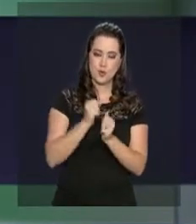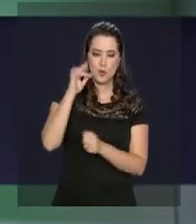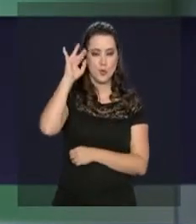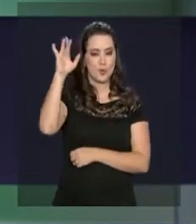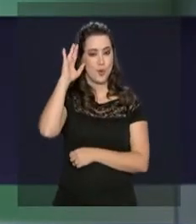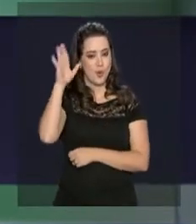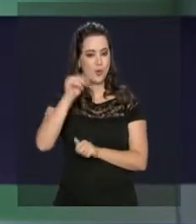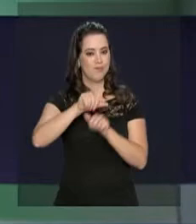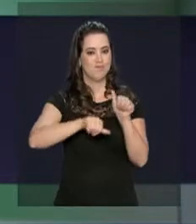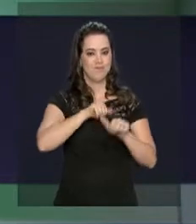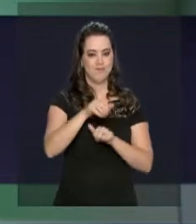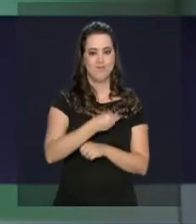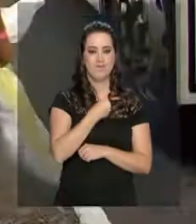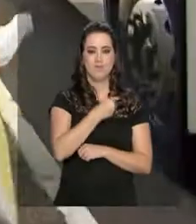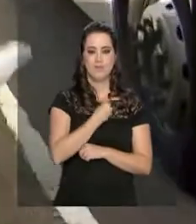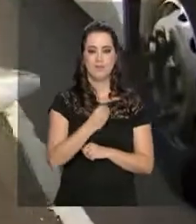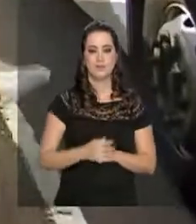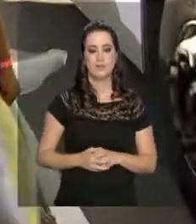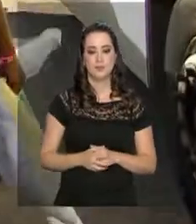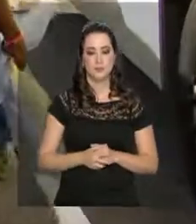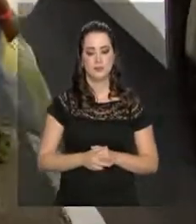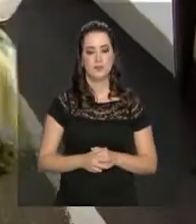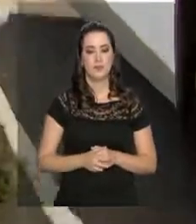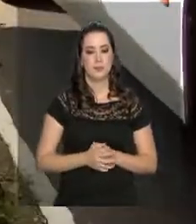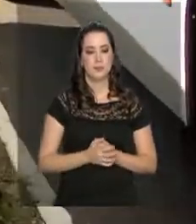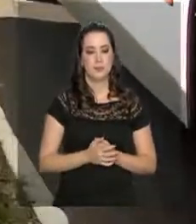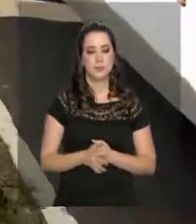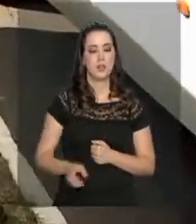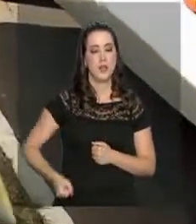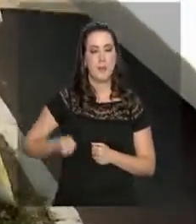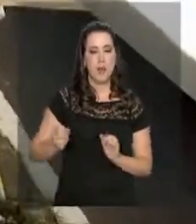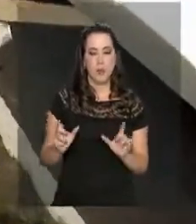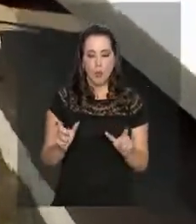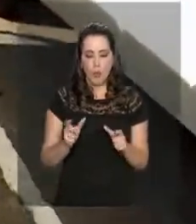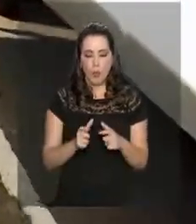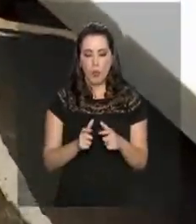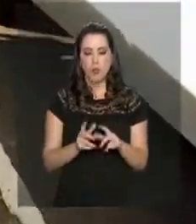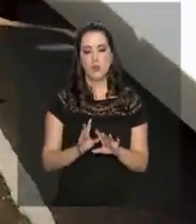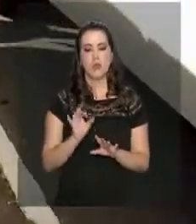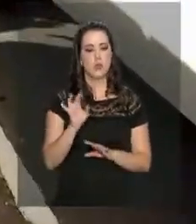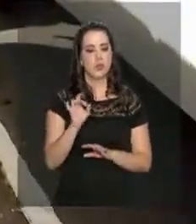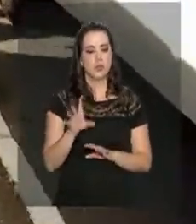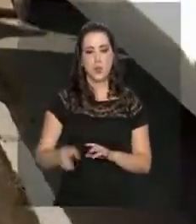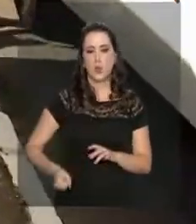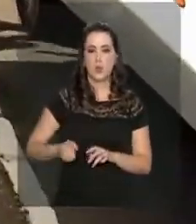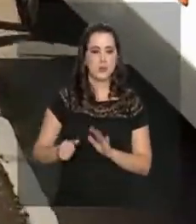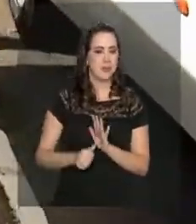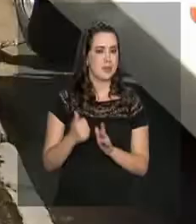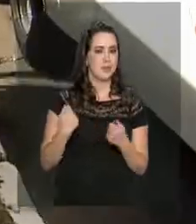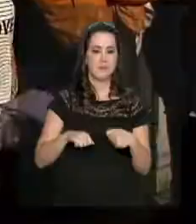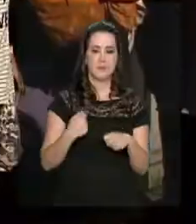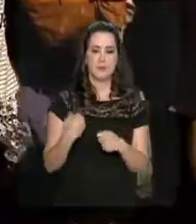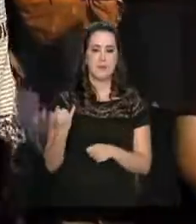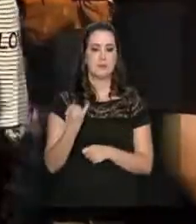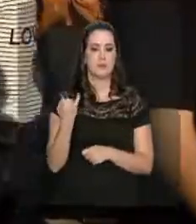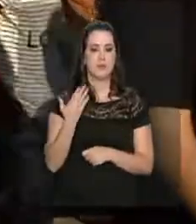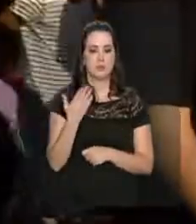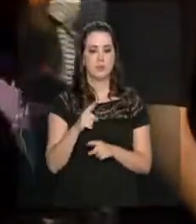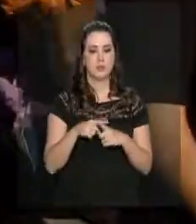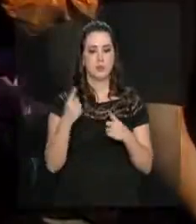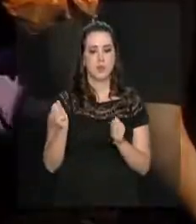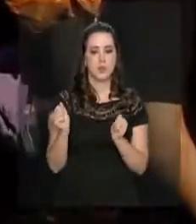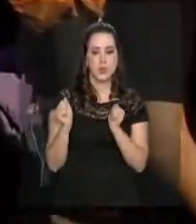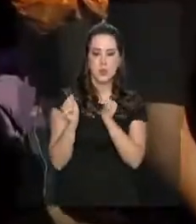sonho de um recomeço a mala é pequena apenas artigos de primeira necessidade mas